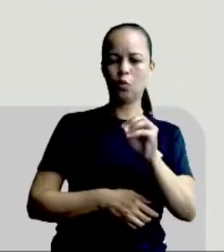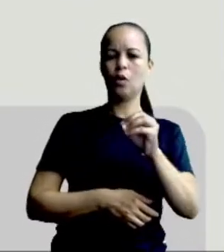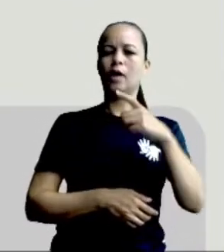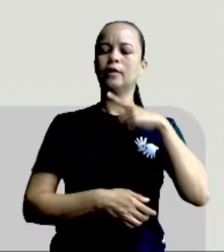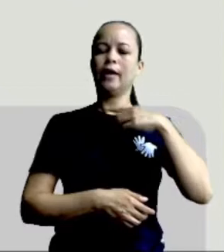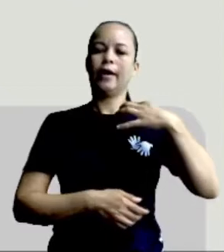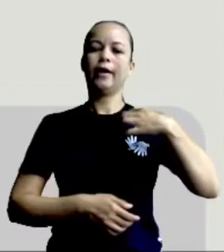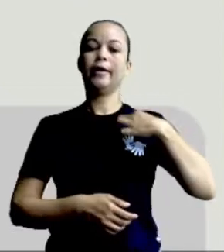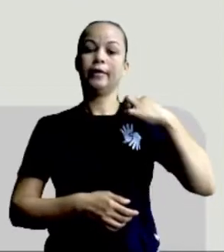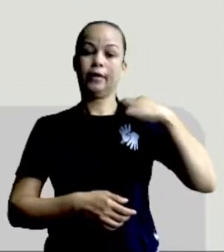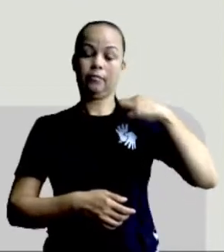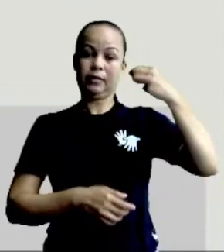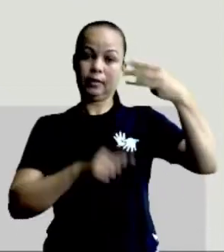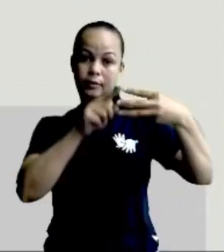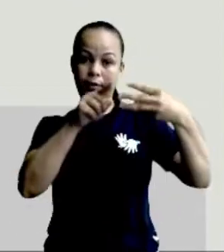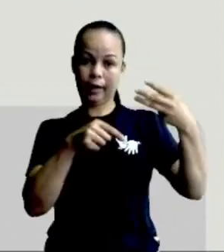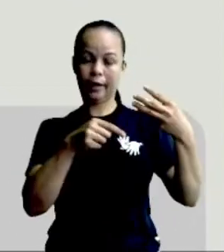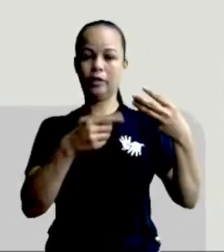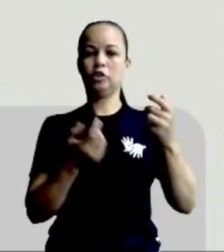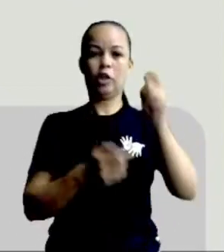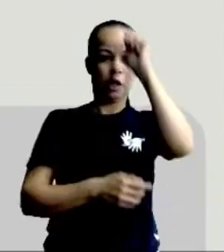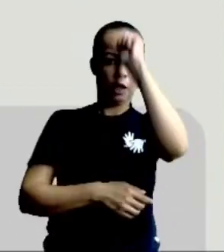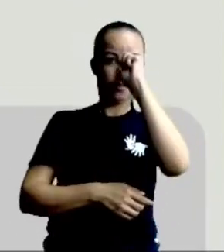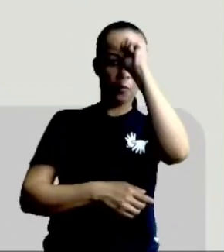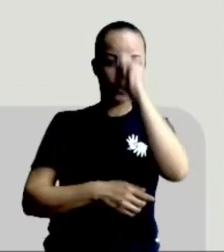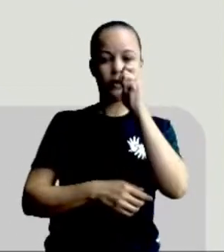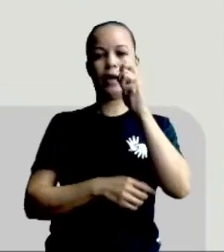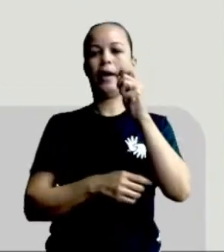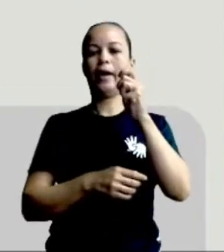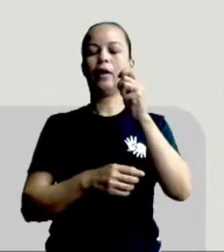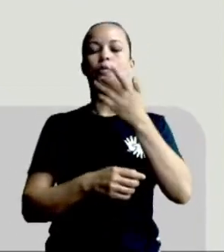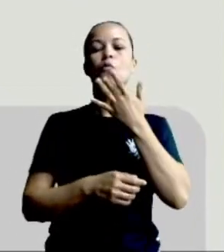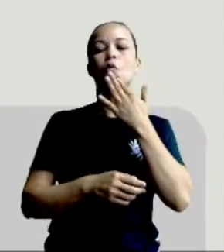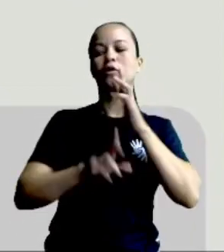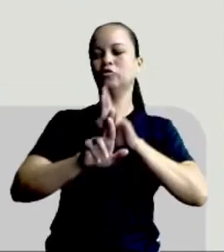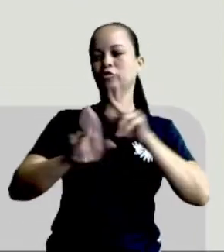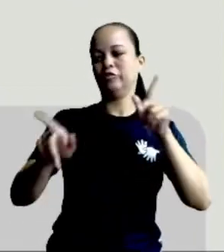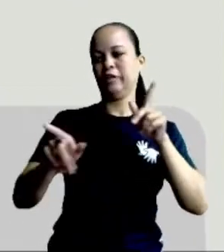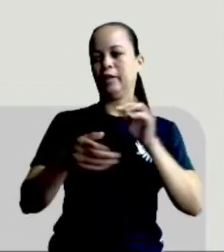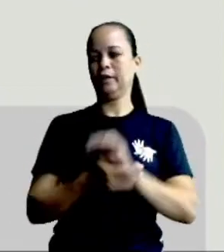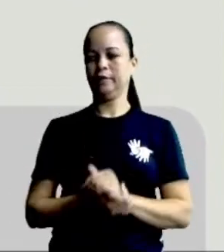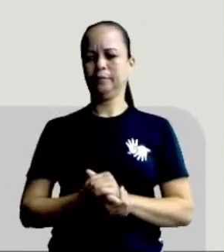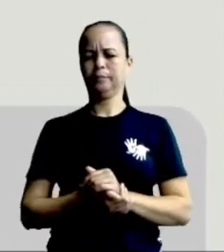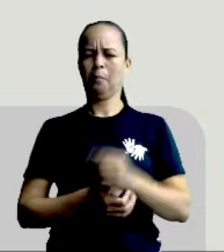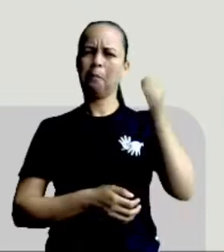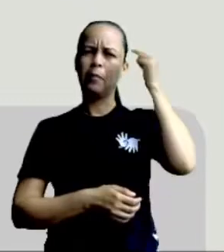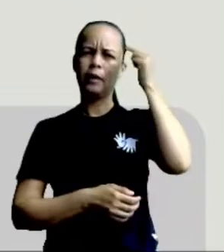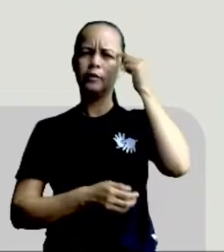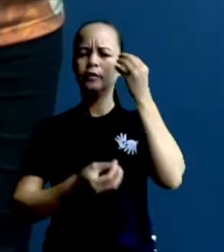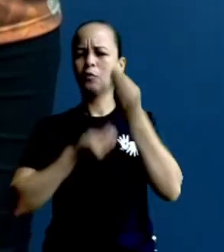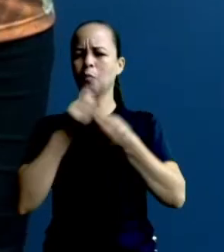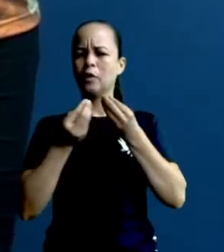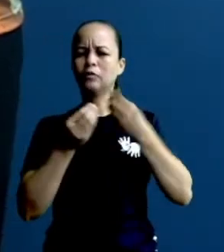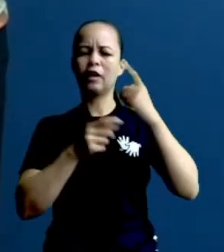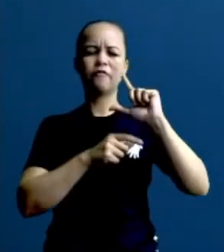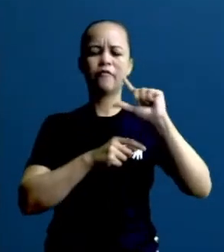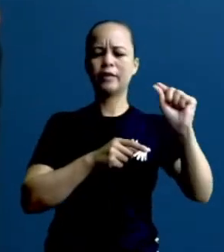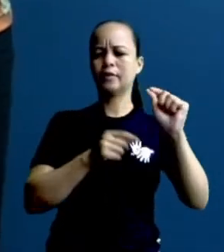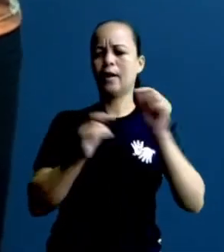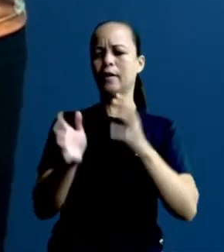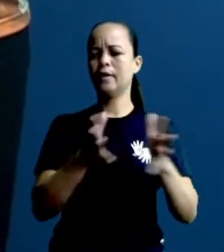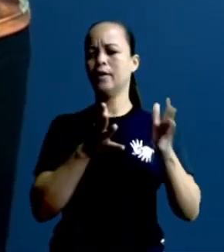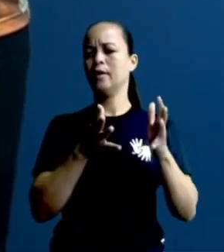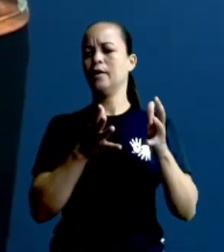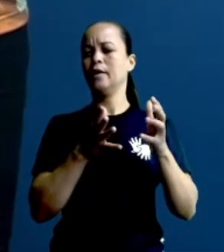diferentes. Quais são as possibilidades dele sair para passear sem repetir as peças? Pensa comigo. Se eu